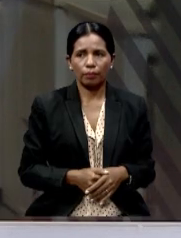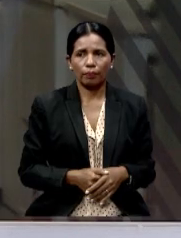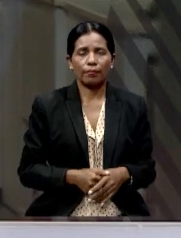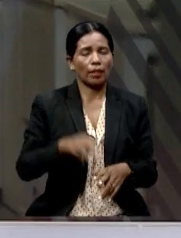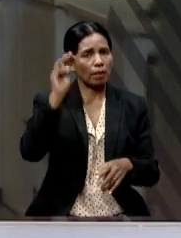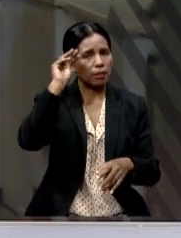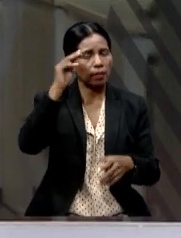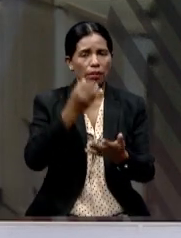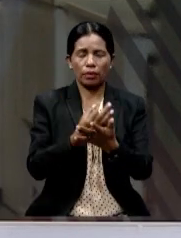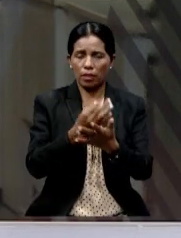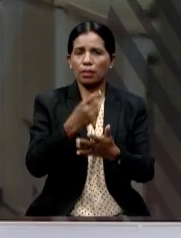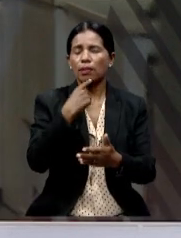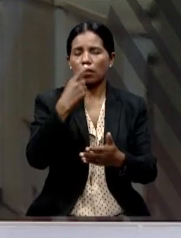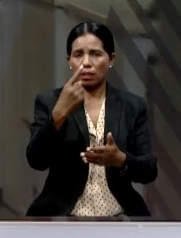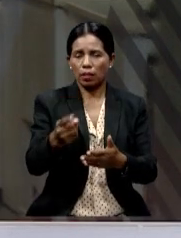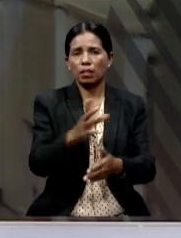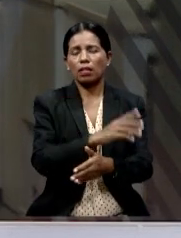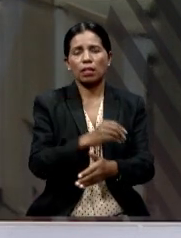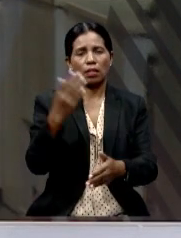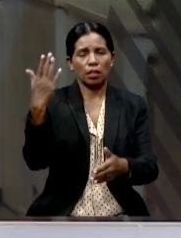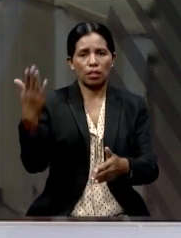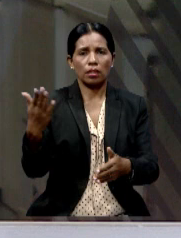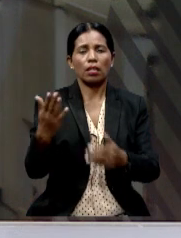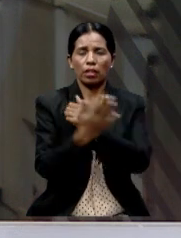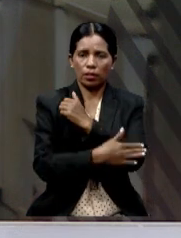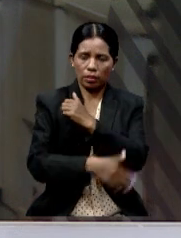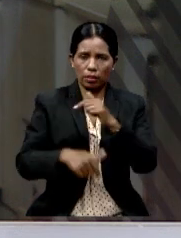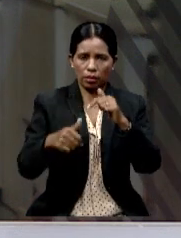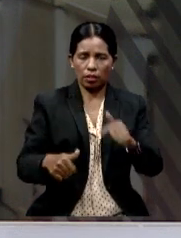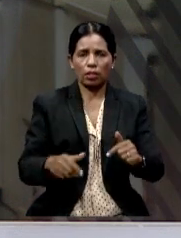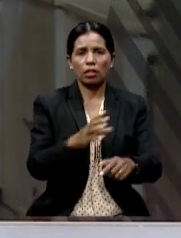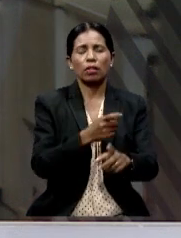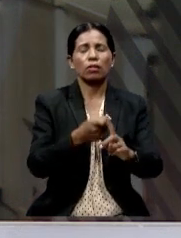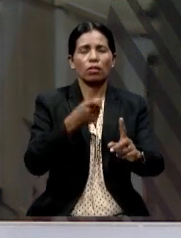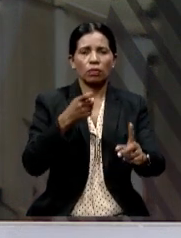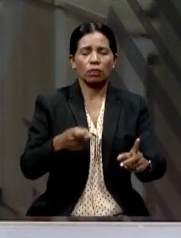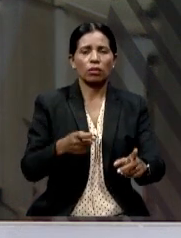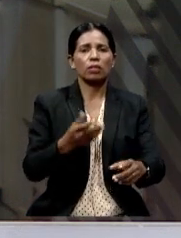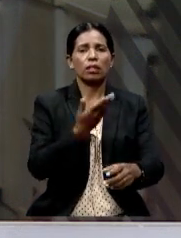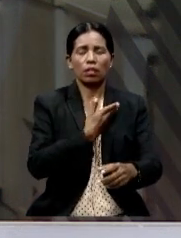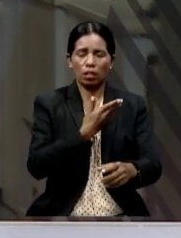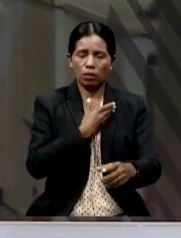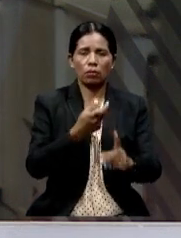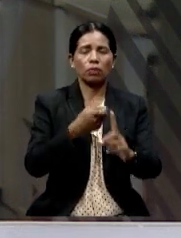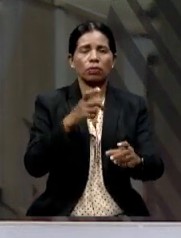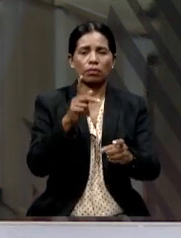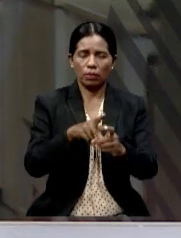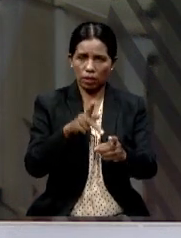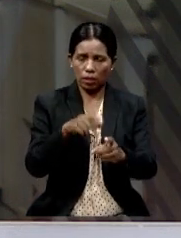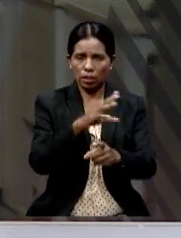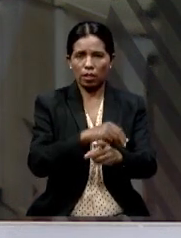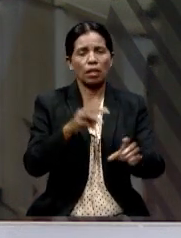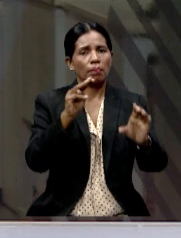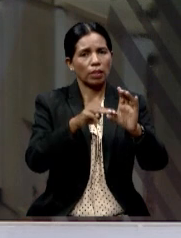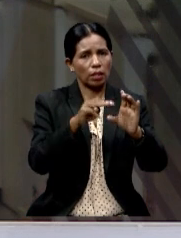Ministru Finanțelor STT, inflação nu be acontece e arelarang, impactu husi fol în combustibil no aihang e a mercado